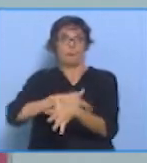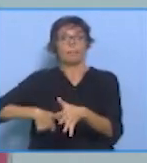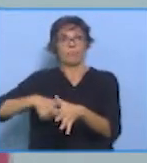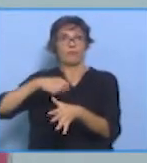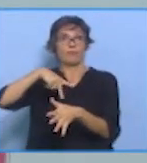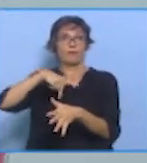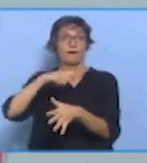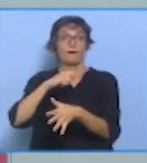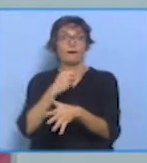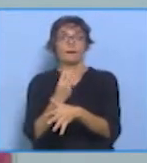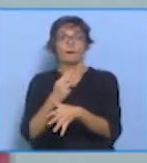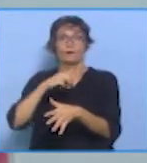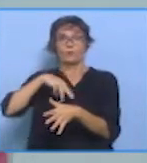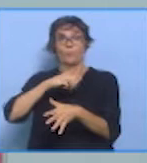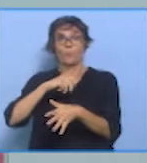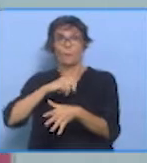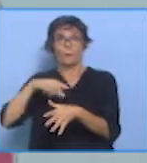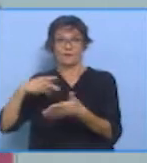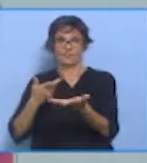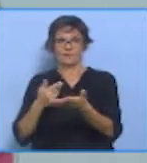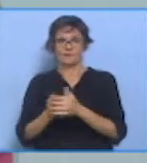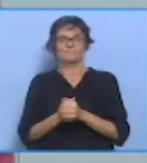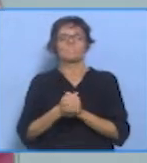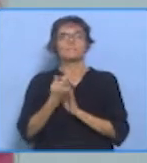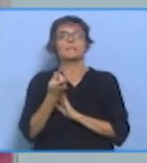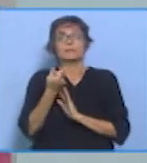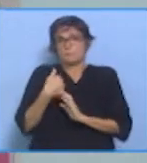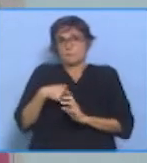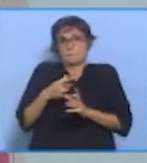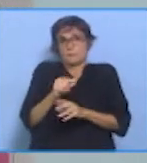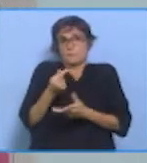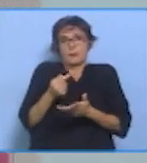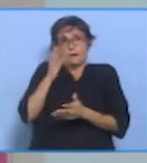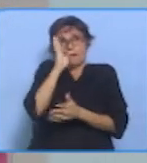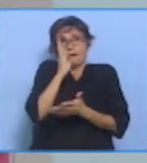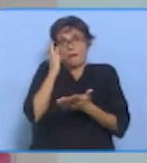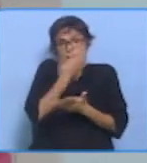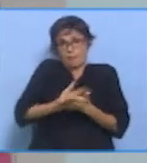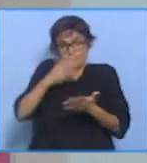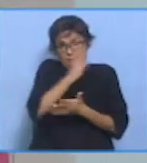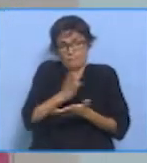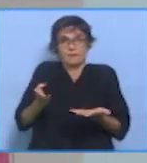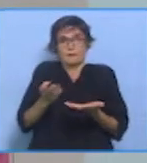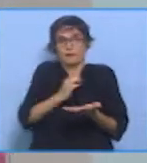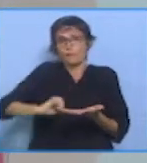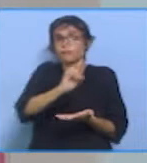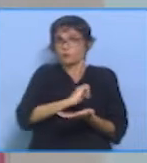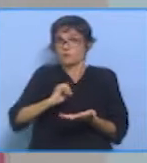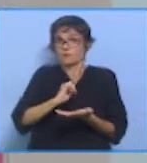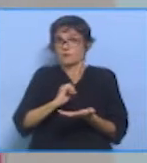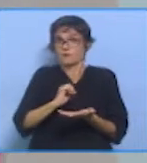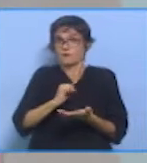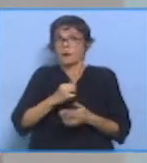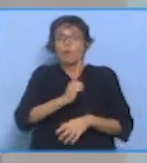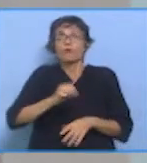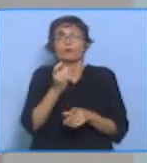toda a gente sabe, eu sou um frade dominicano. Tem muito a ver também com a nossa tradição, quer dizer, tentar dar razões, não é provas, mas